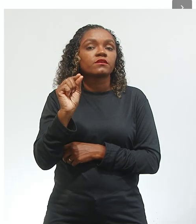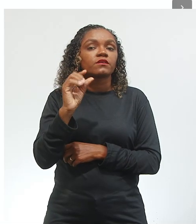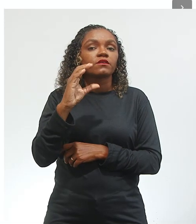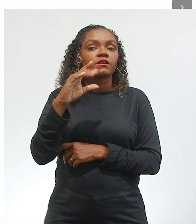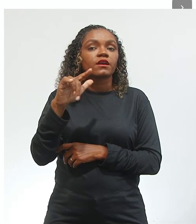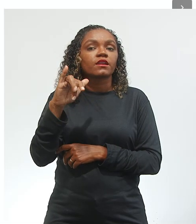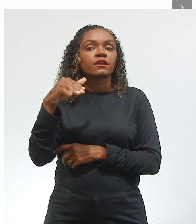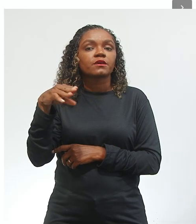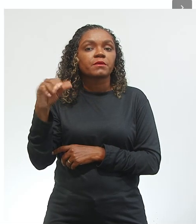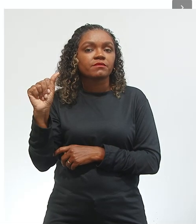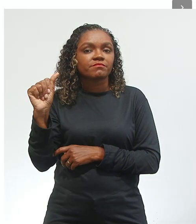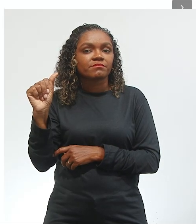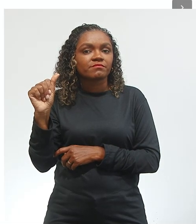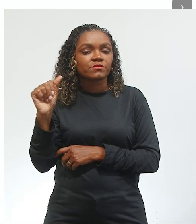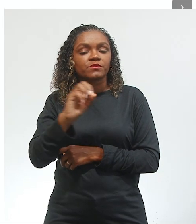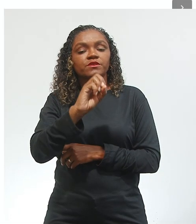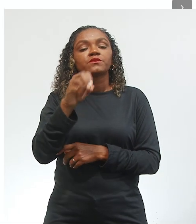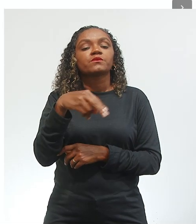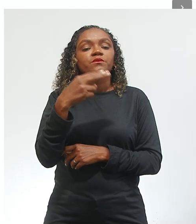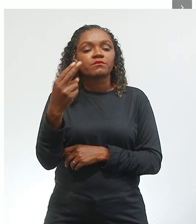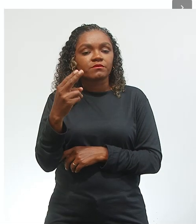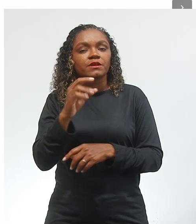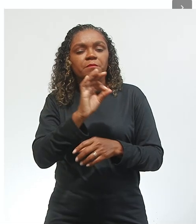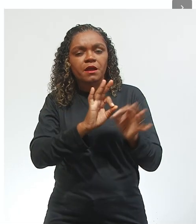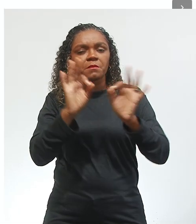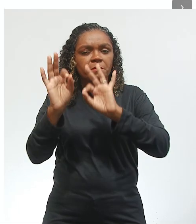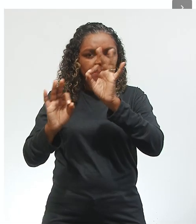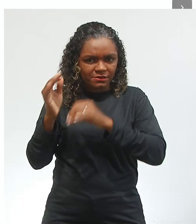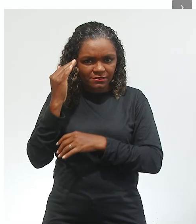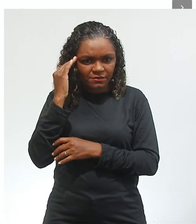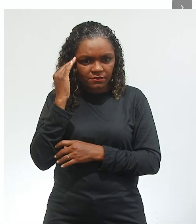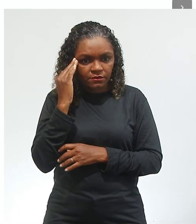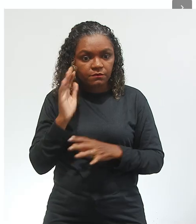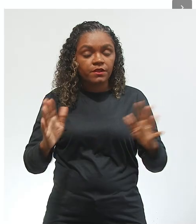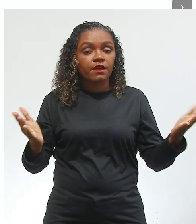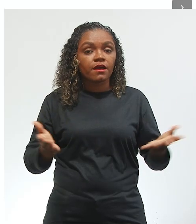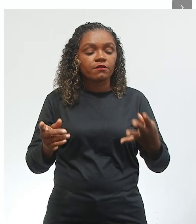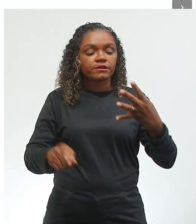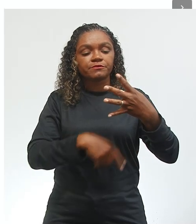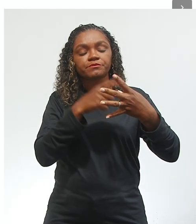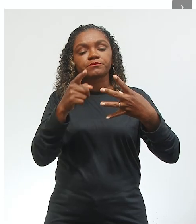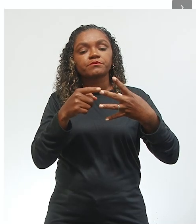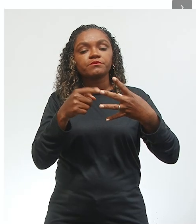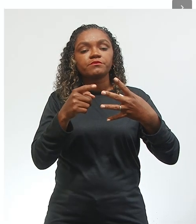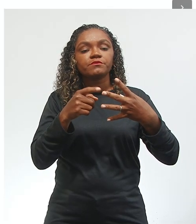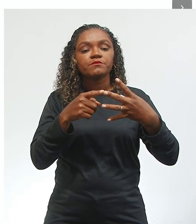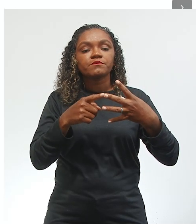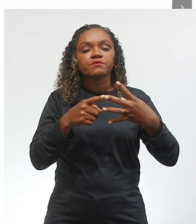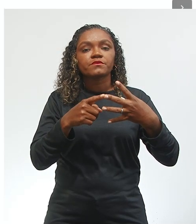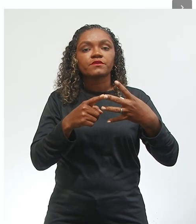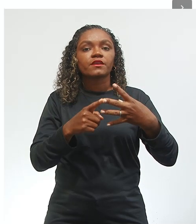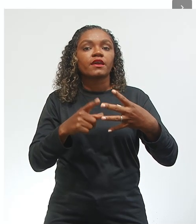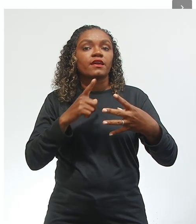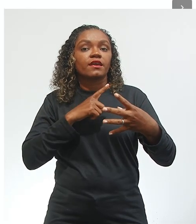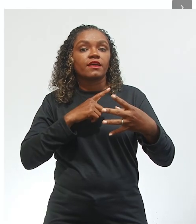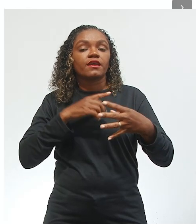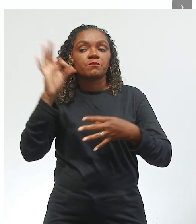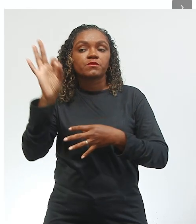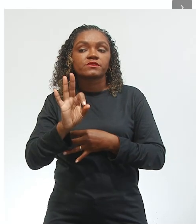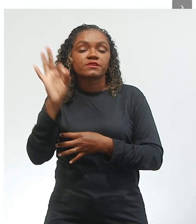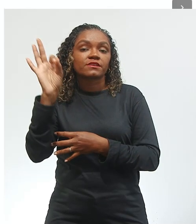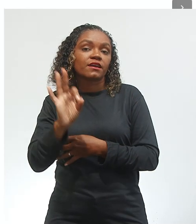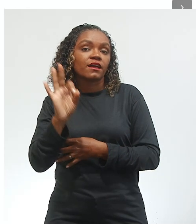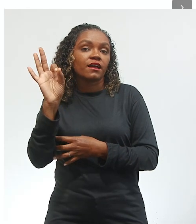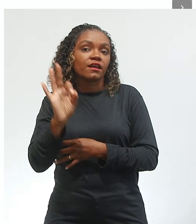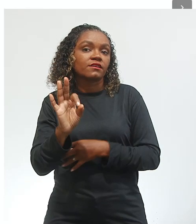clima. Depois a gente tem a segmentação demográfica. O que é a segmentação demográfica, né?